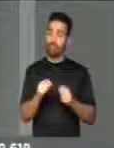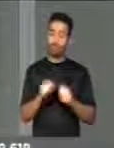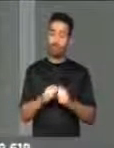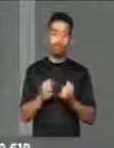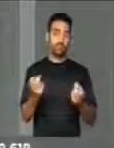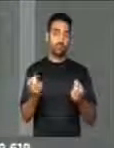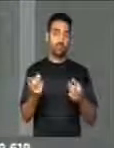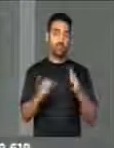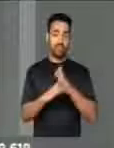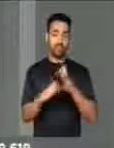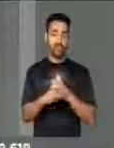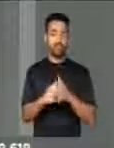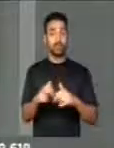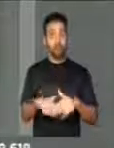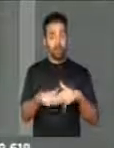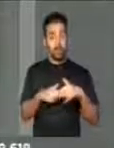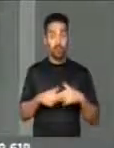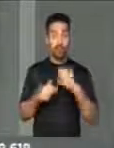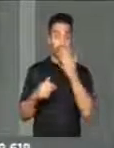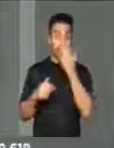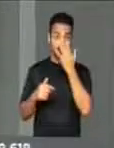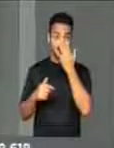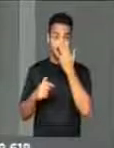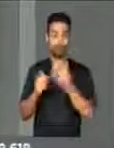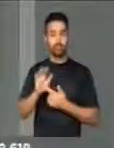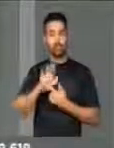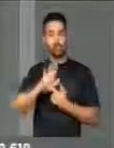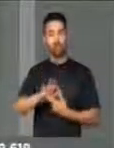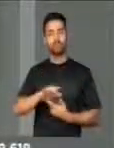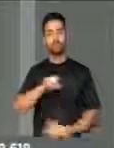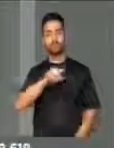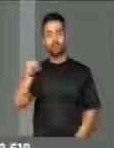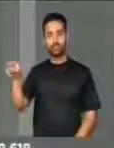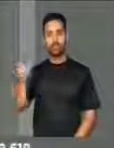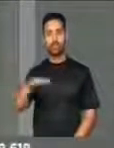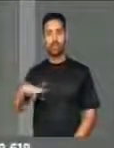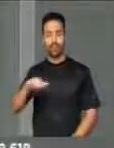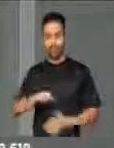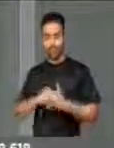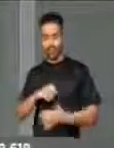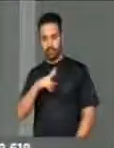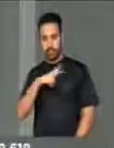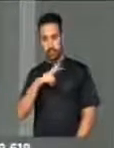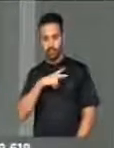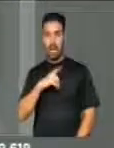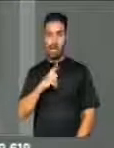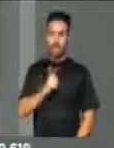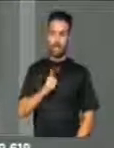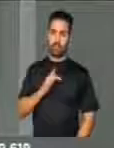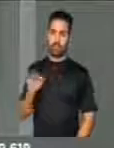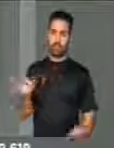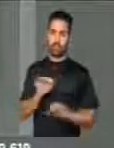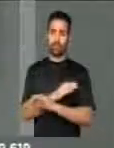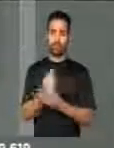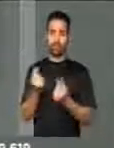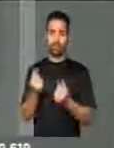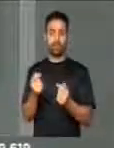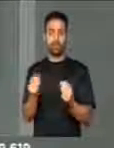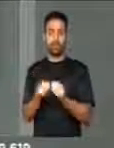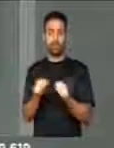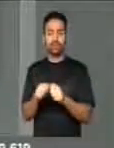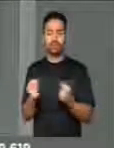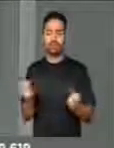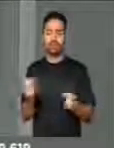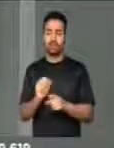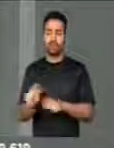também mostra a falácia do argumento oficial de que o setor privado é que teria os recursos para financiar